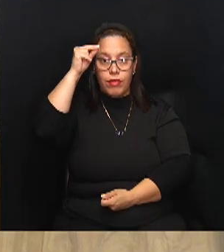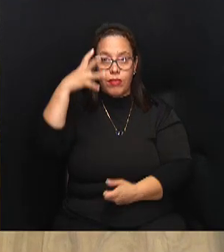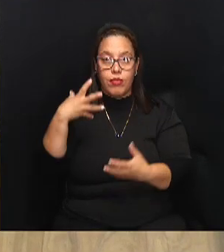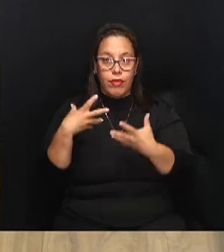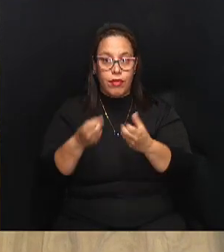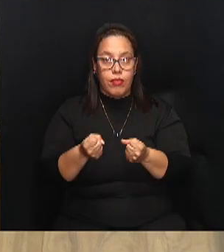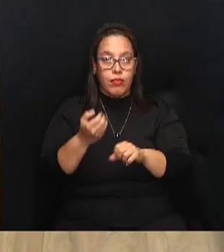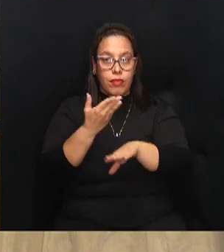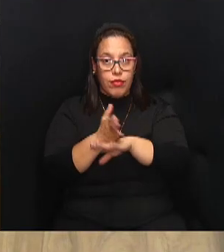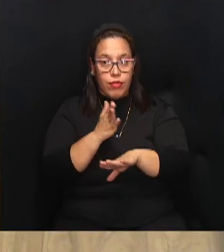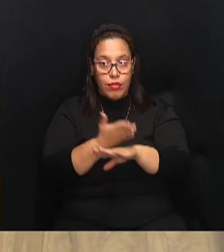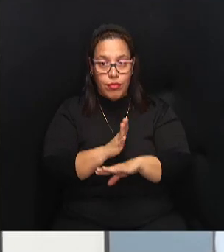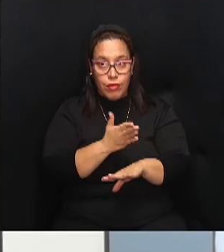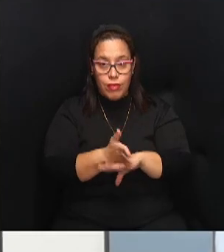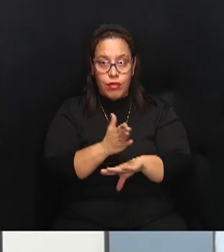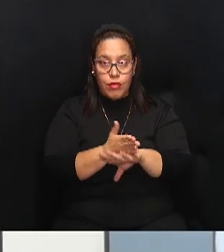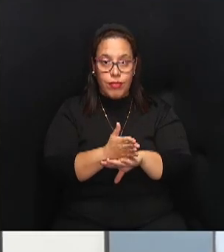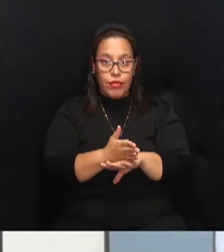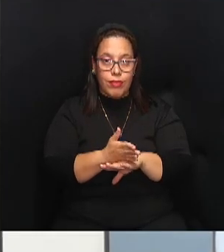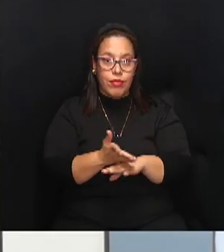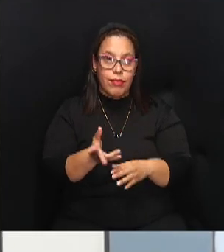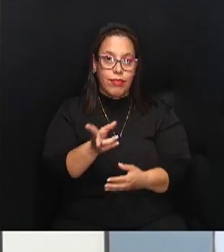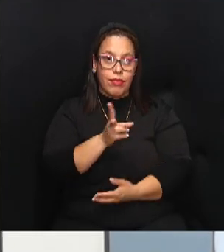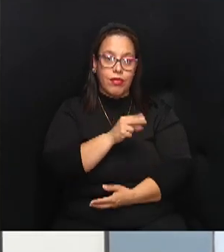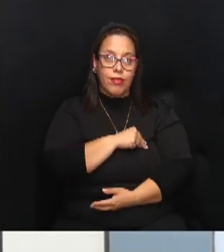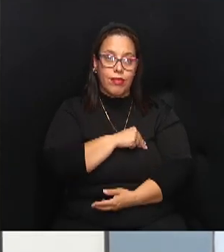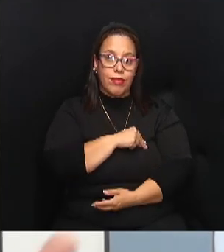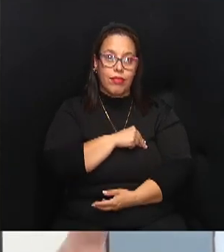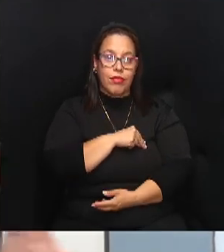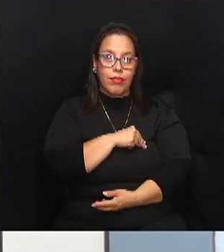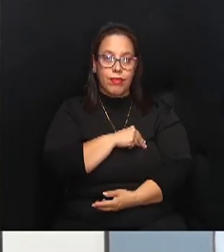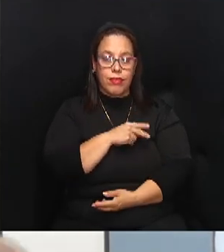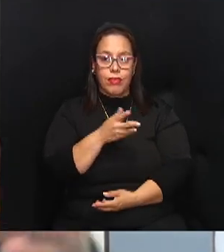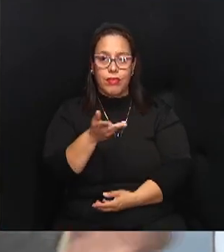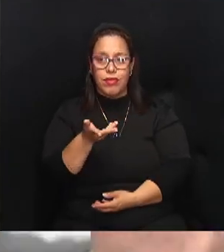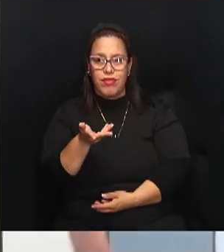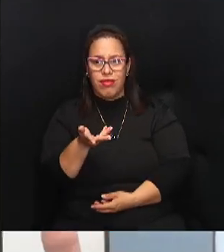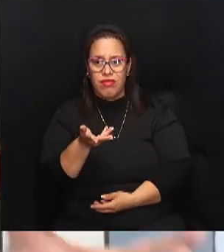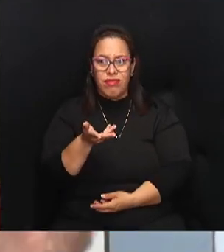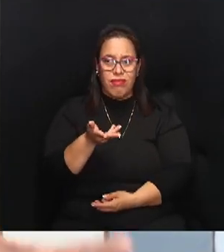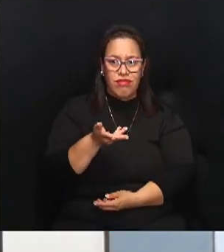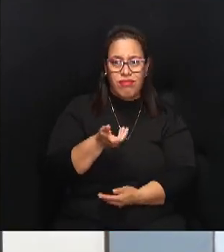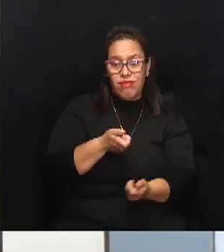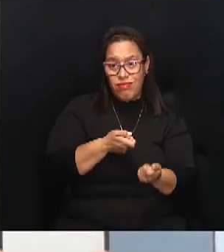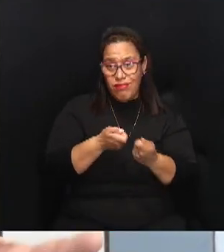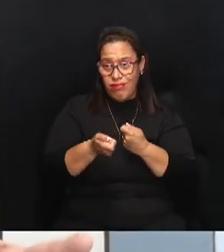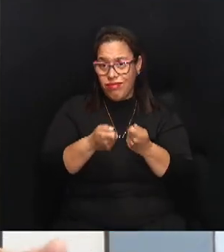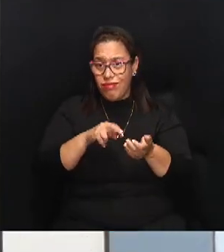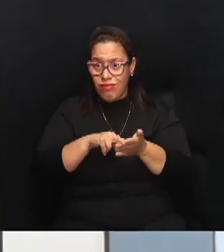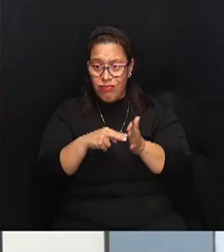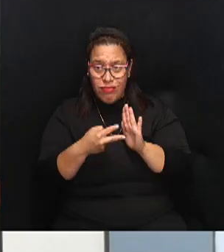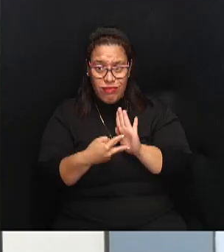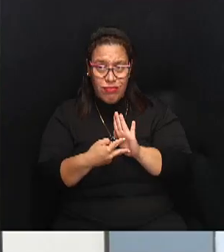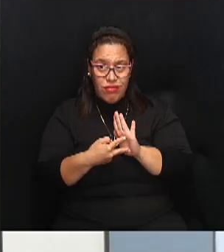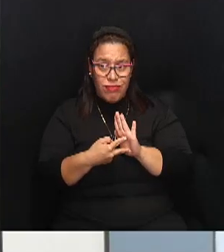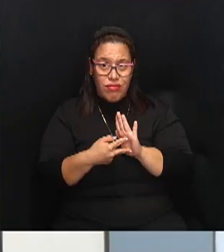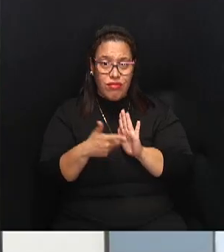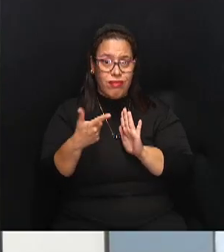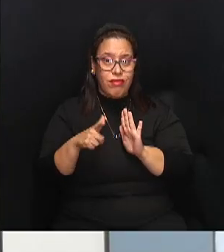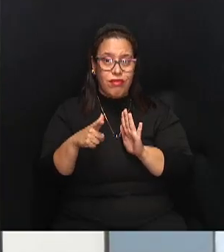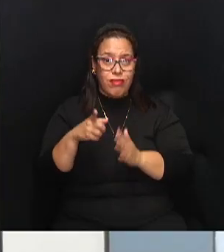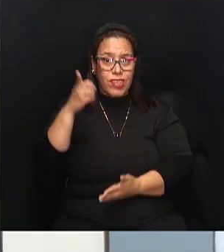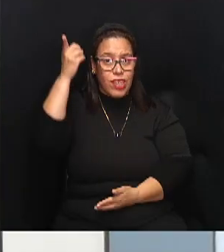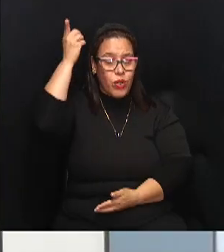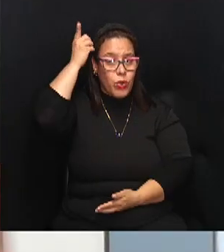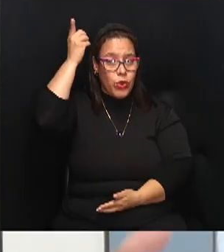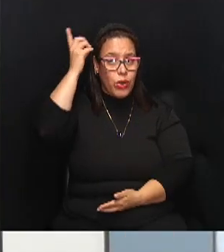o treinamento, aí eu falo, poxa, fica até mal para, né, tentar articular alguma coisa nesse sentido. É que eu não tenho vocação,